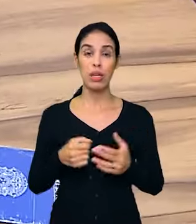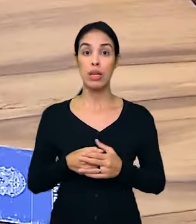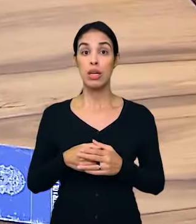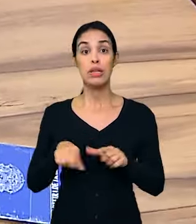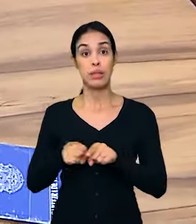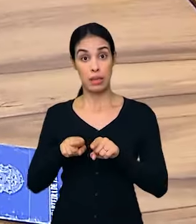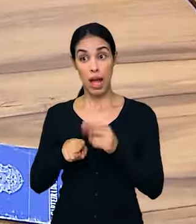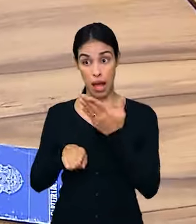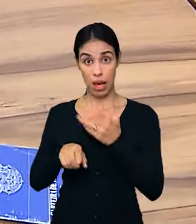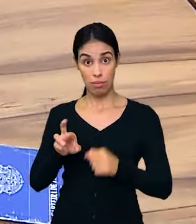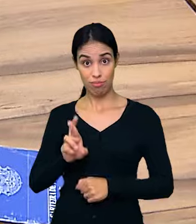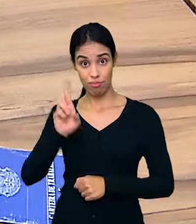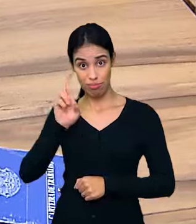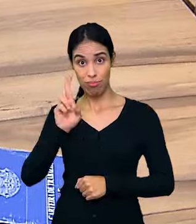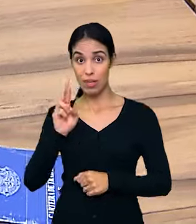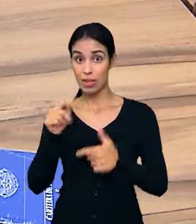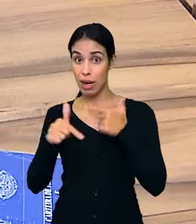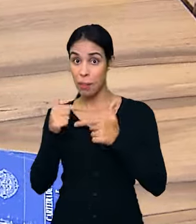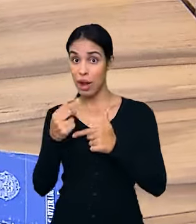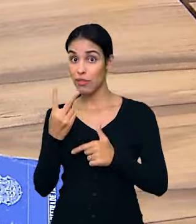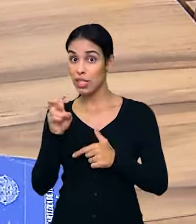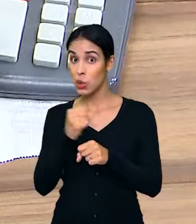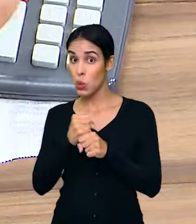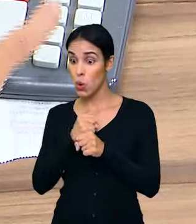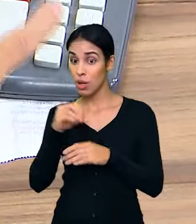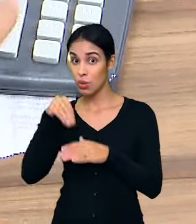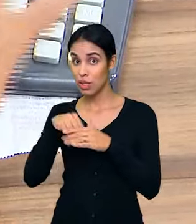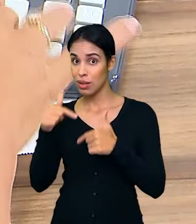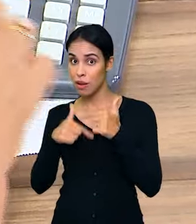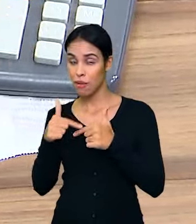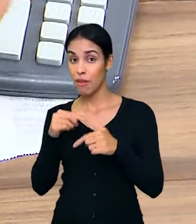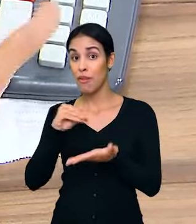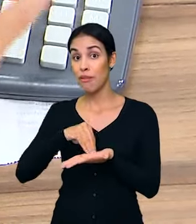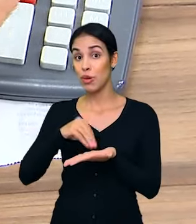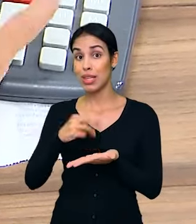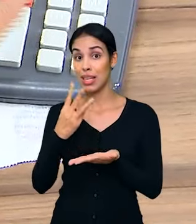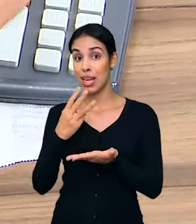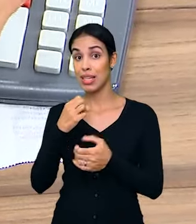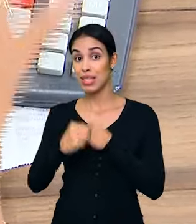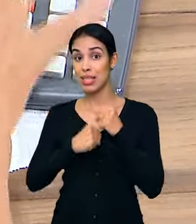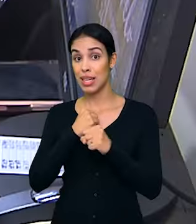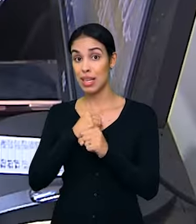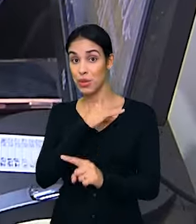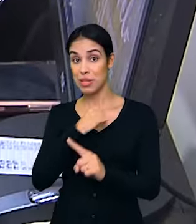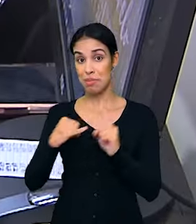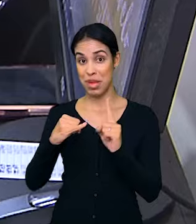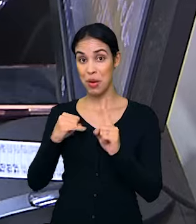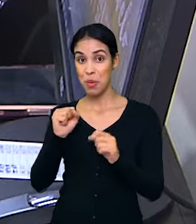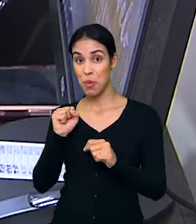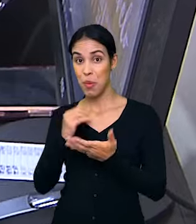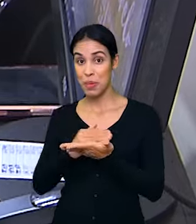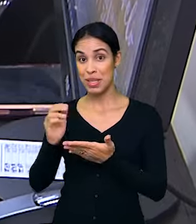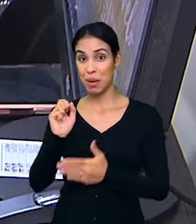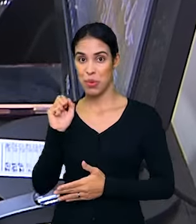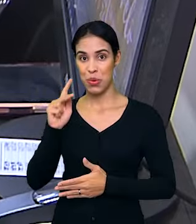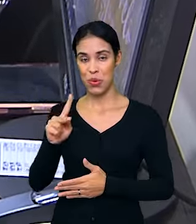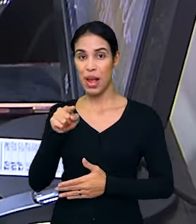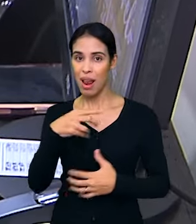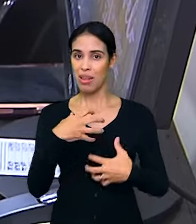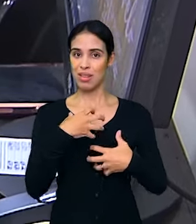A supervisora está na empresa há 25 anos. Faltam 3 anos e meio para se aposentar. Uma vida traduzida